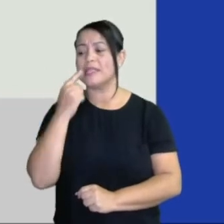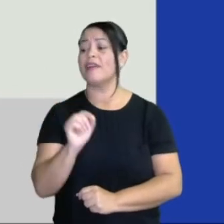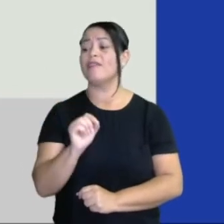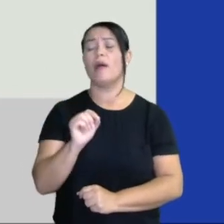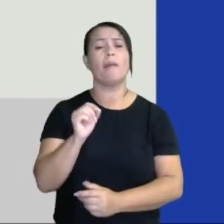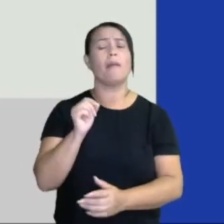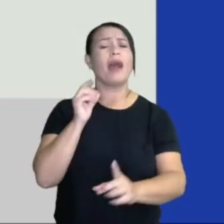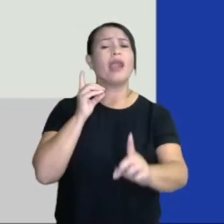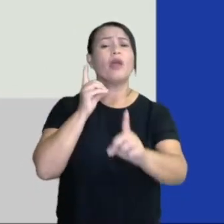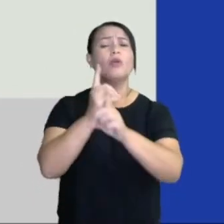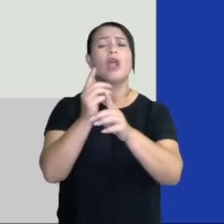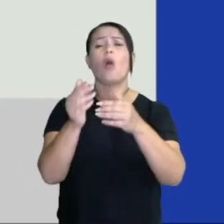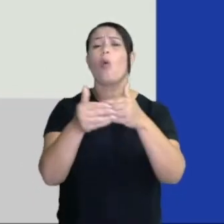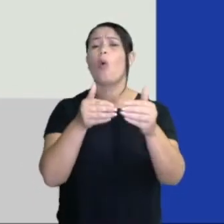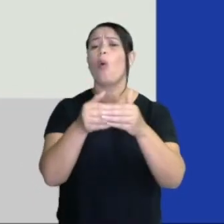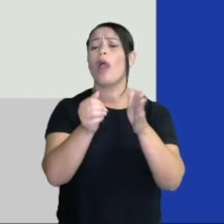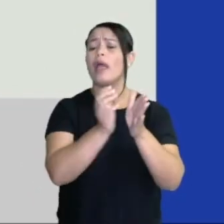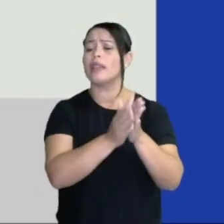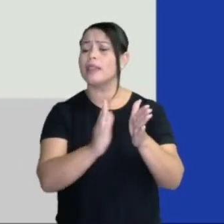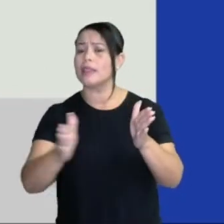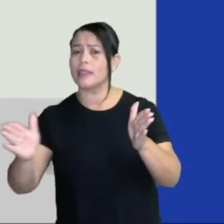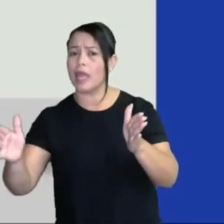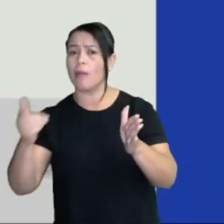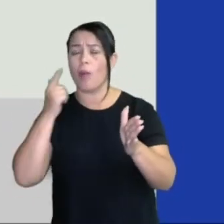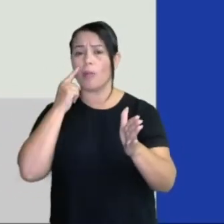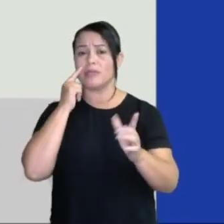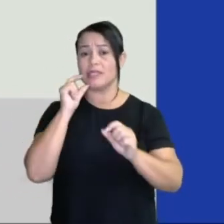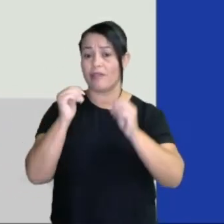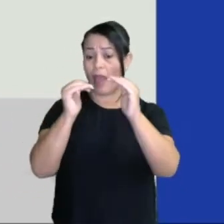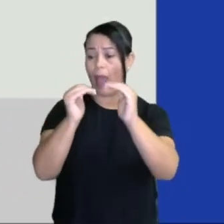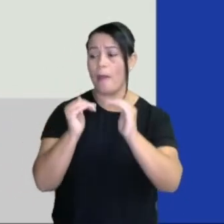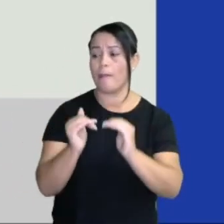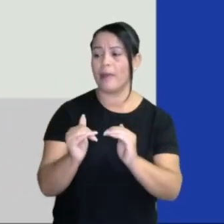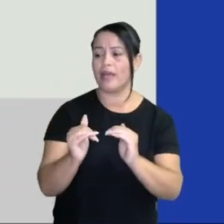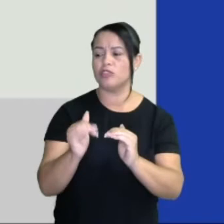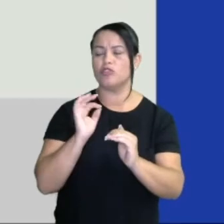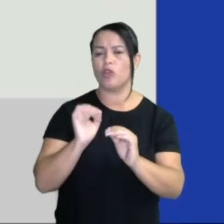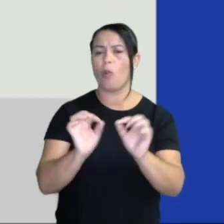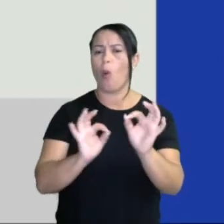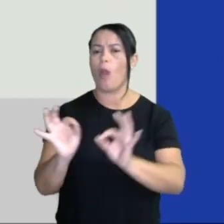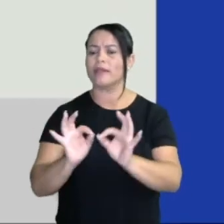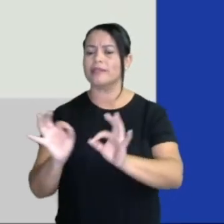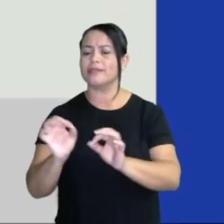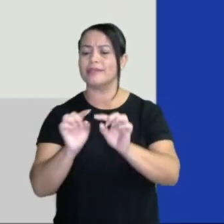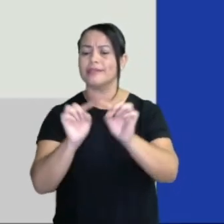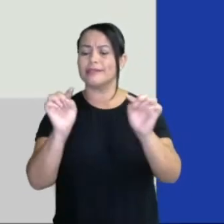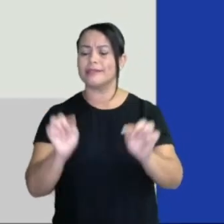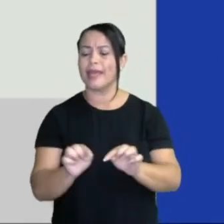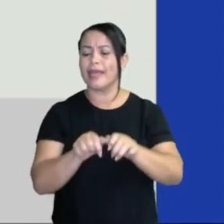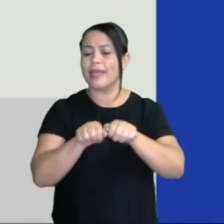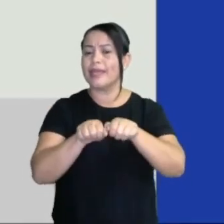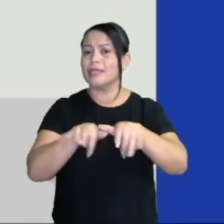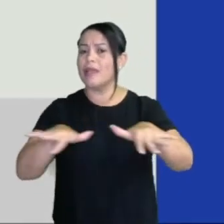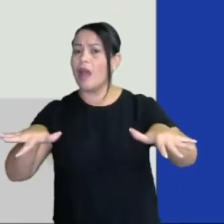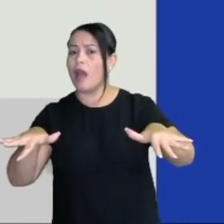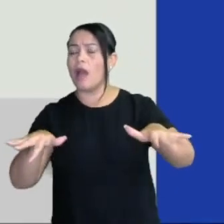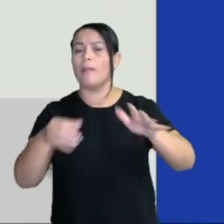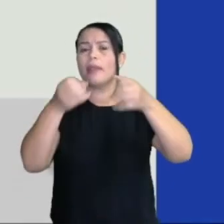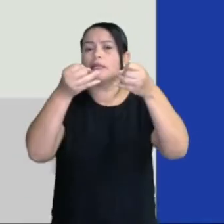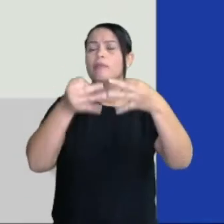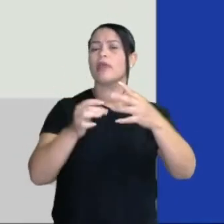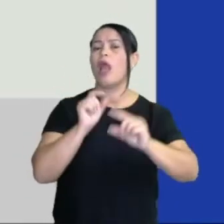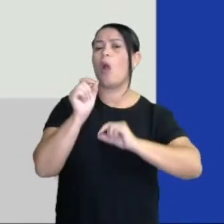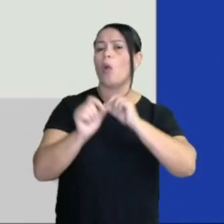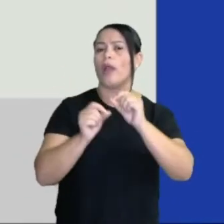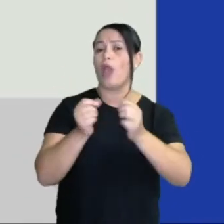dessa sequência, podemos usar o fluxograma abaixo. Então, aqui eu montei um fluxograma para explicar a vocês o seguinte.